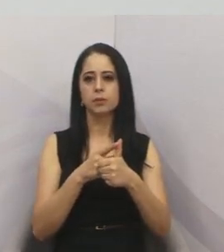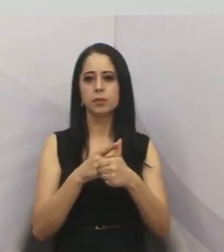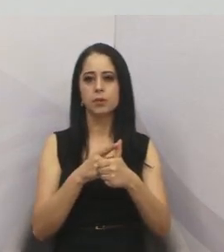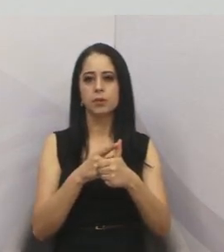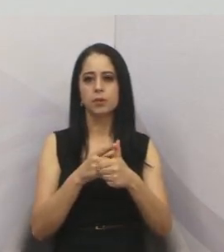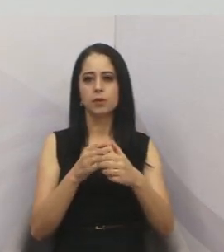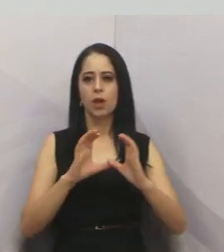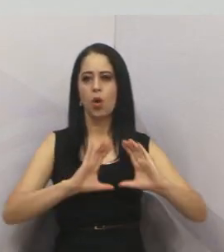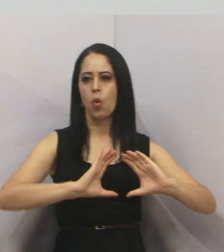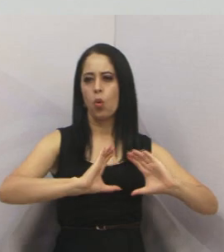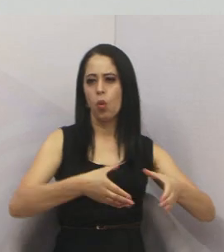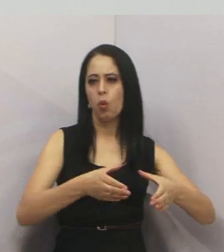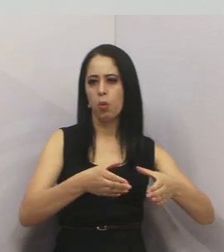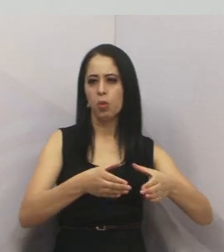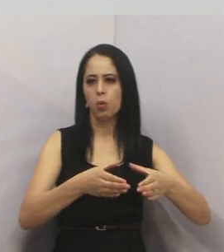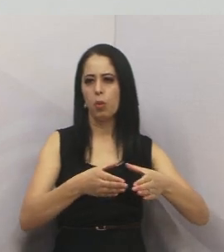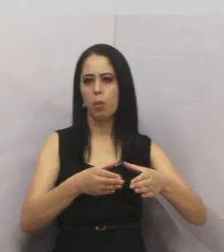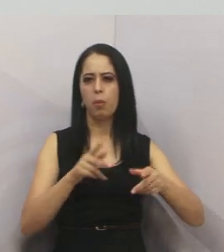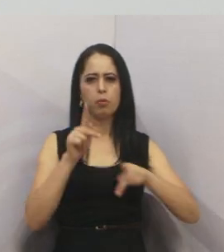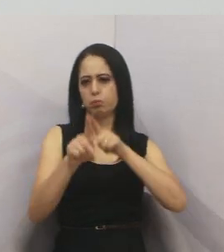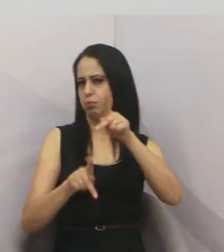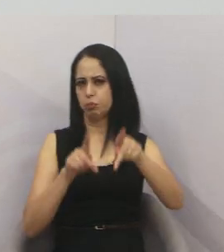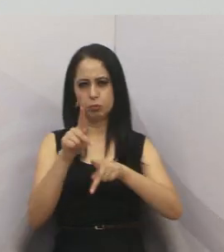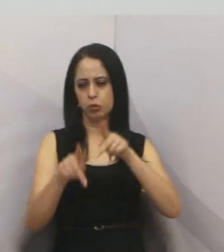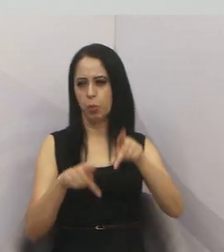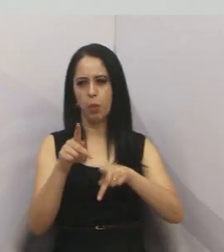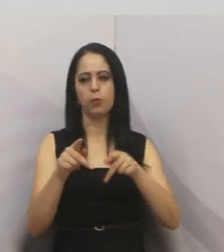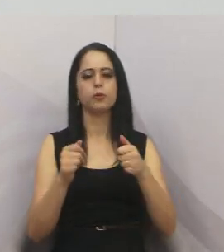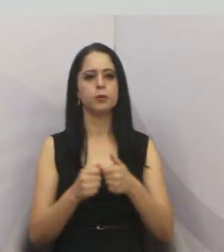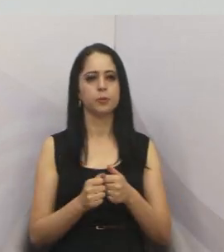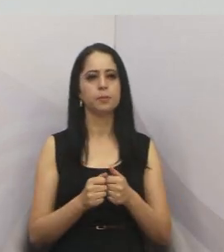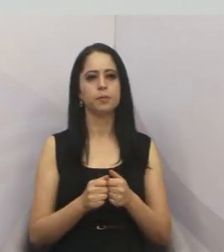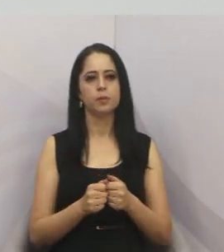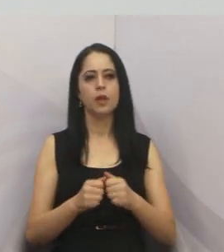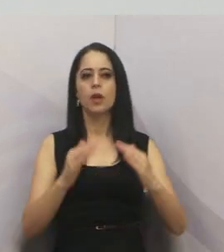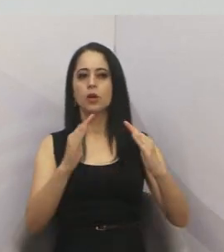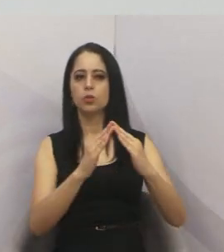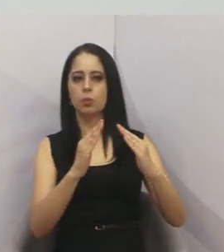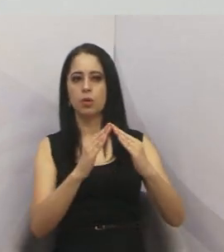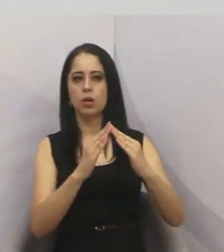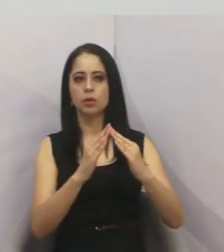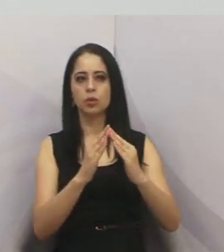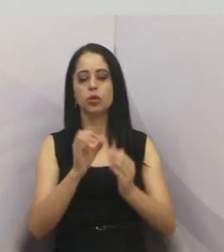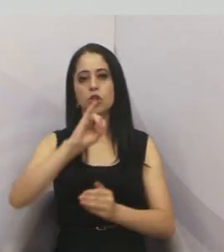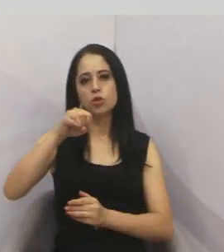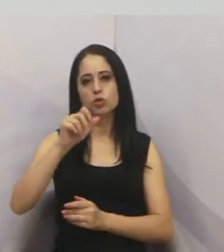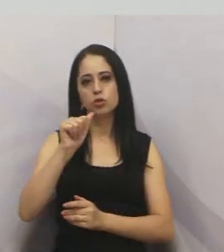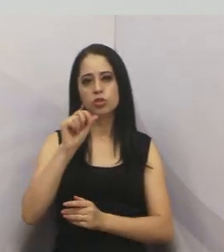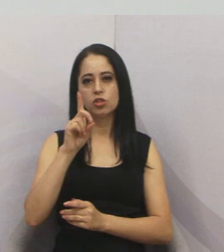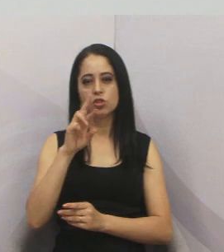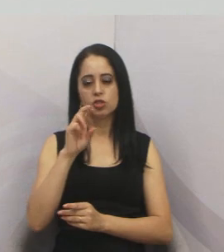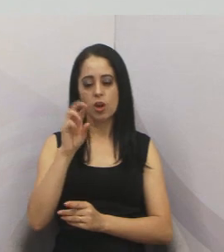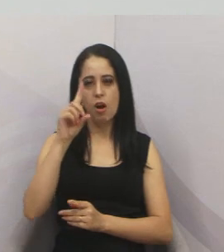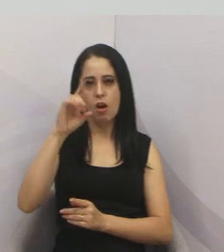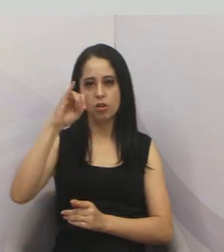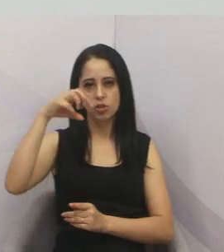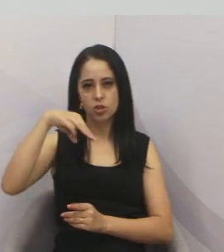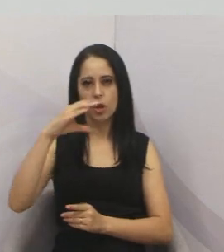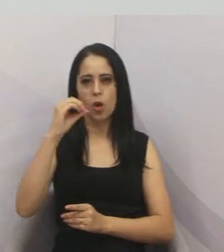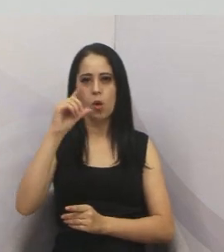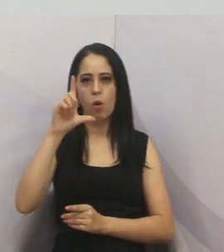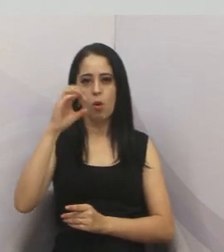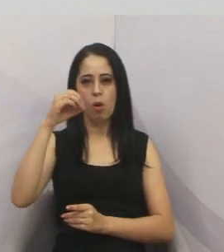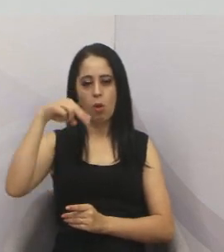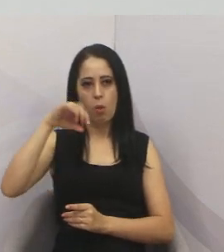ou coletivos, que são 5 vagas distribuídas pela Associação dos Moradores do Jardim Colônia, Associação dos Moradores do